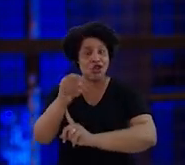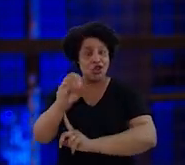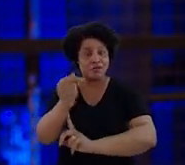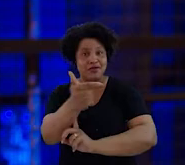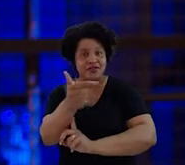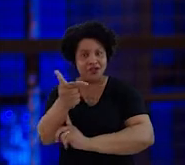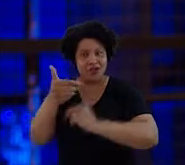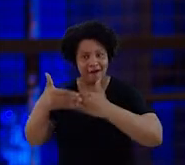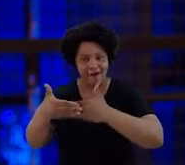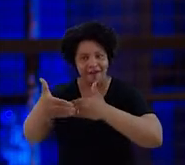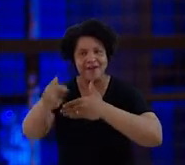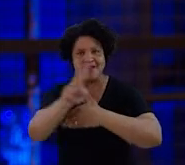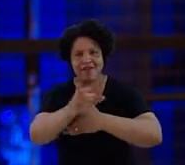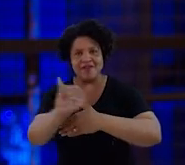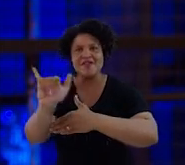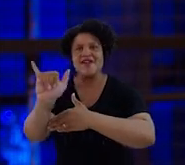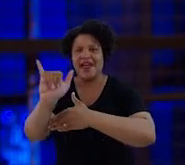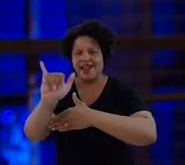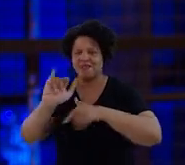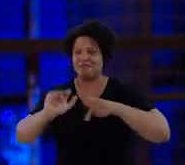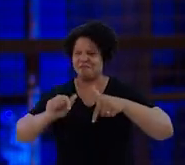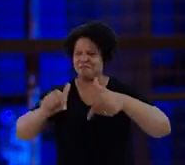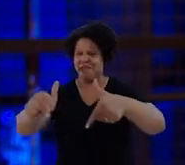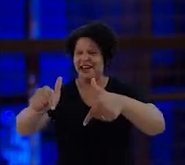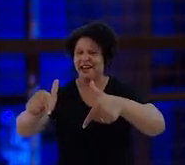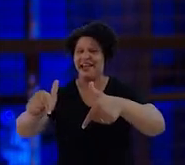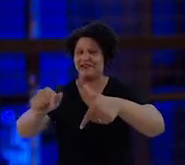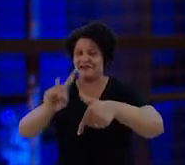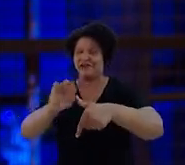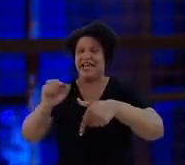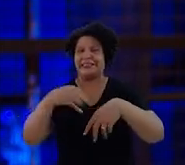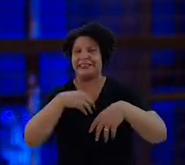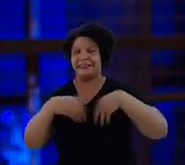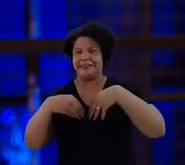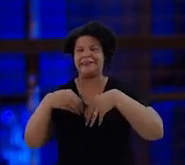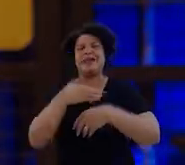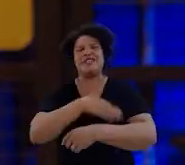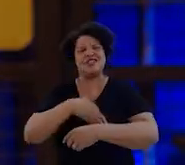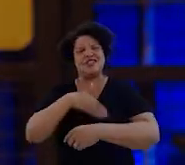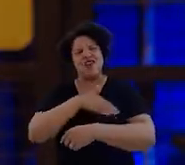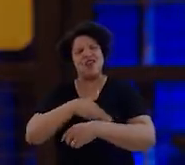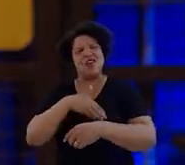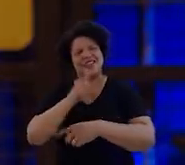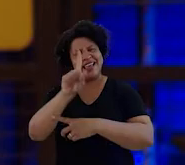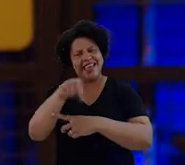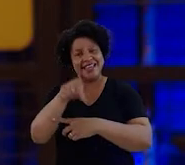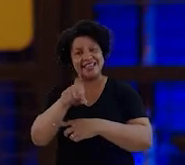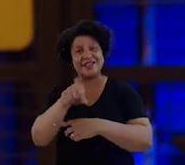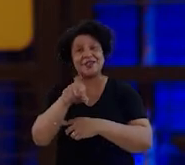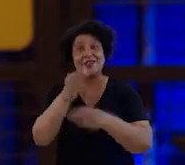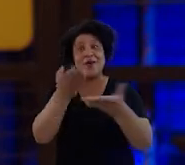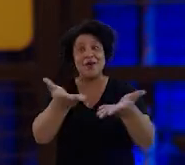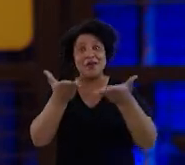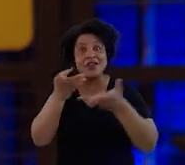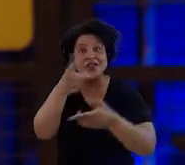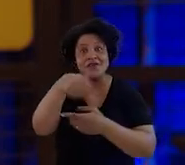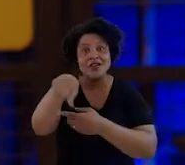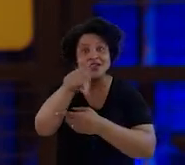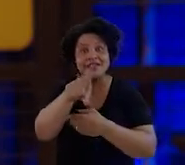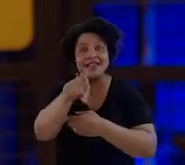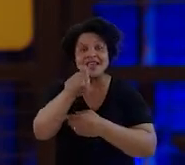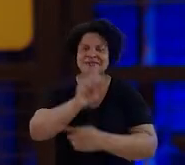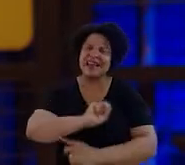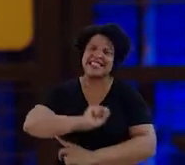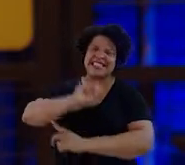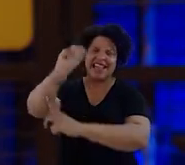ser aquelas coisas que a gente gosta, agonia pura. Tá entendendo? Mas é isso. Eu estou convidando vocês, estou passando aqui para dar aquele salve,